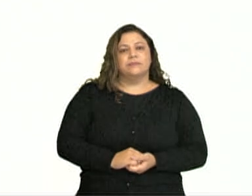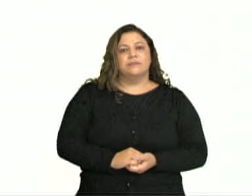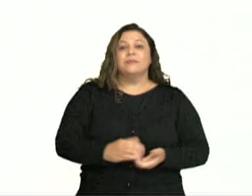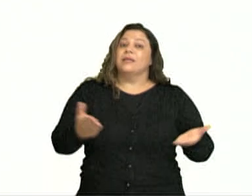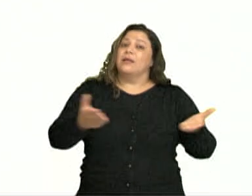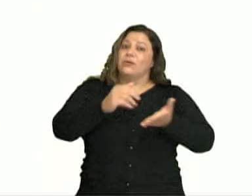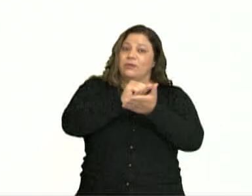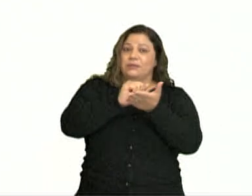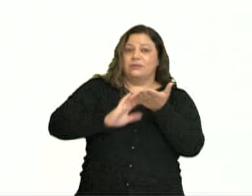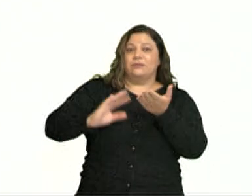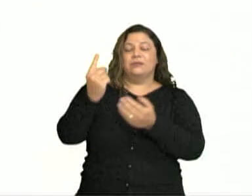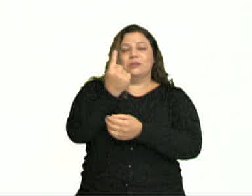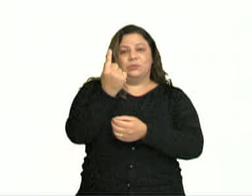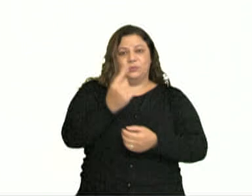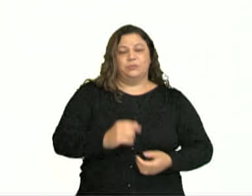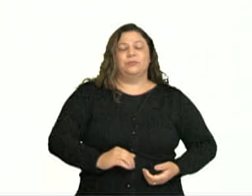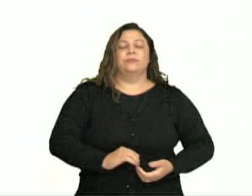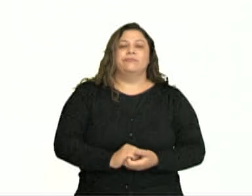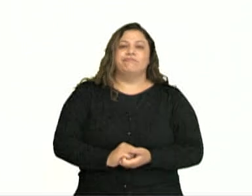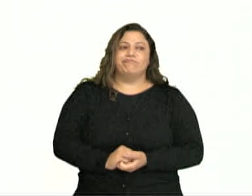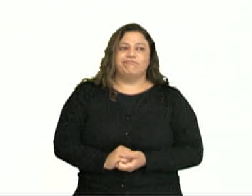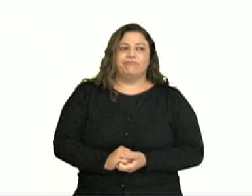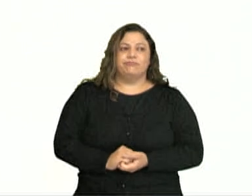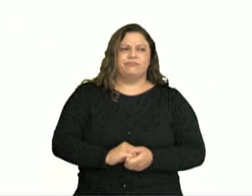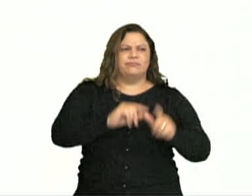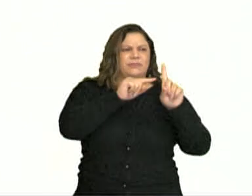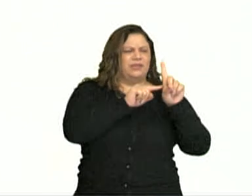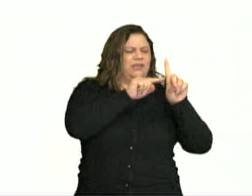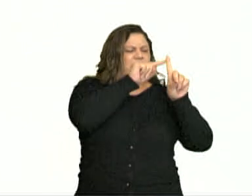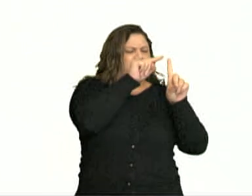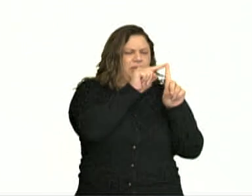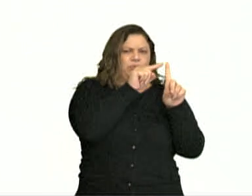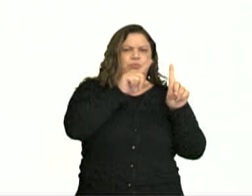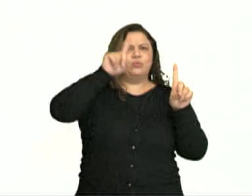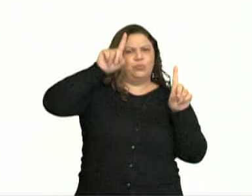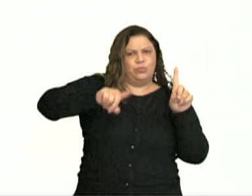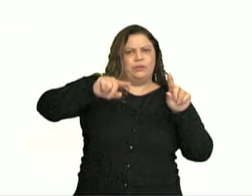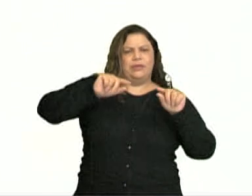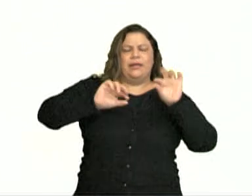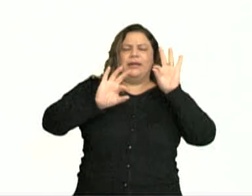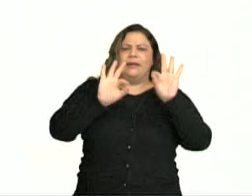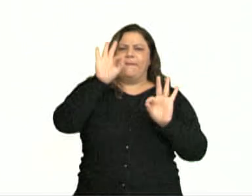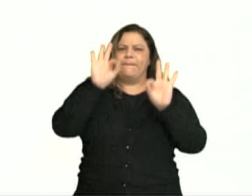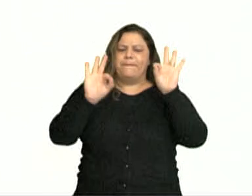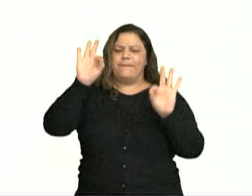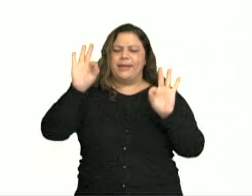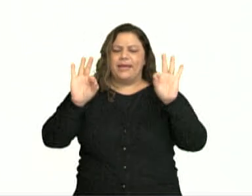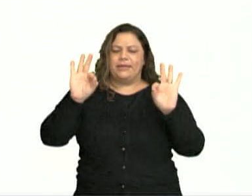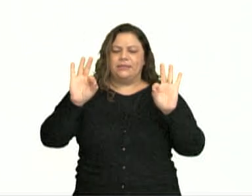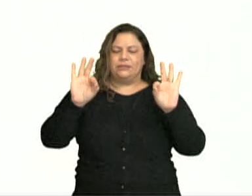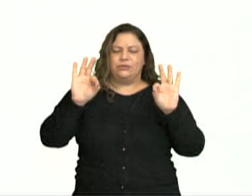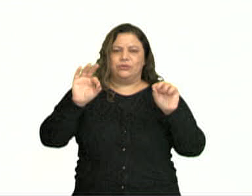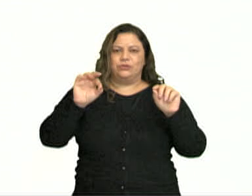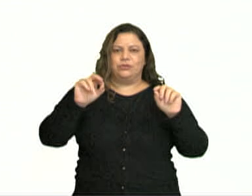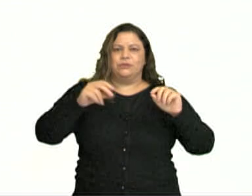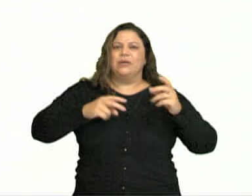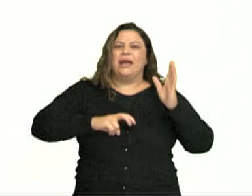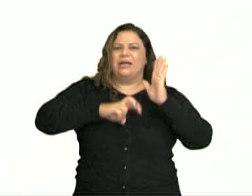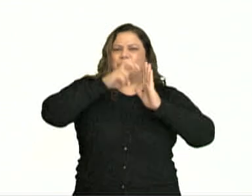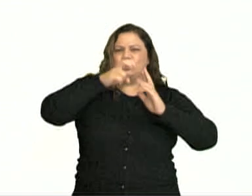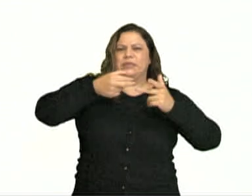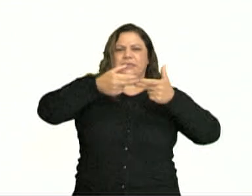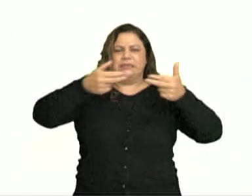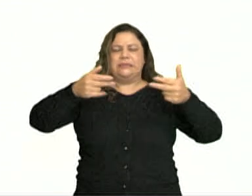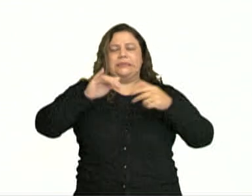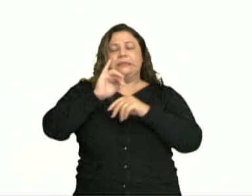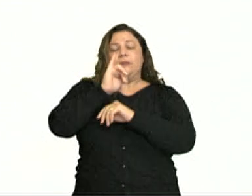Vamos fazer a atividade 1? Olha só. Temperatura é uma grandeza que mede a agitação térmica dos corpos. Quando estamos com